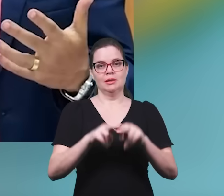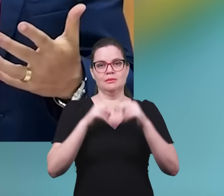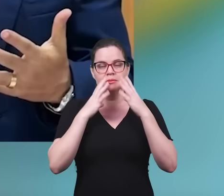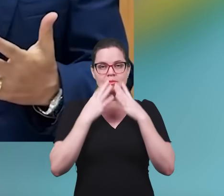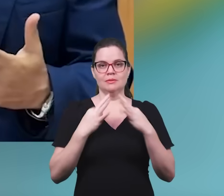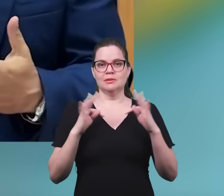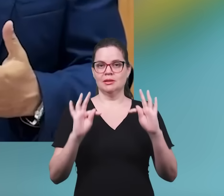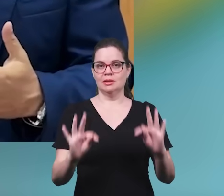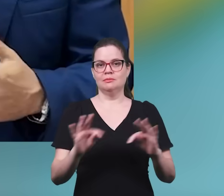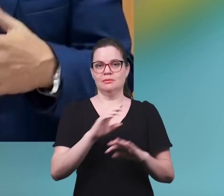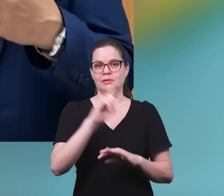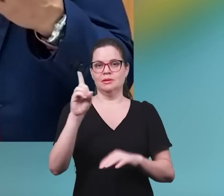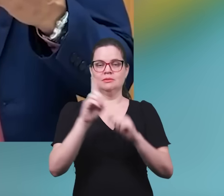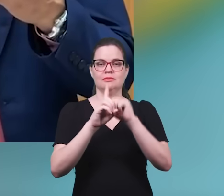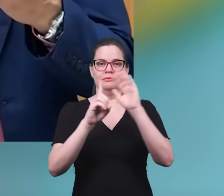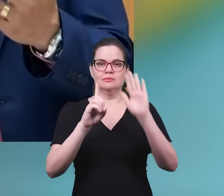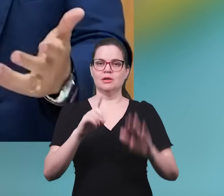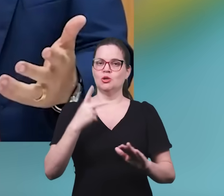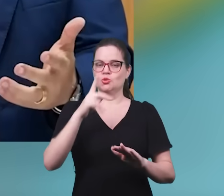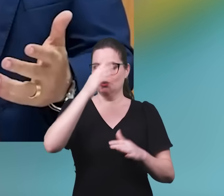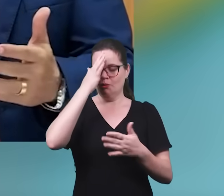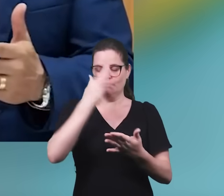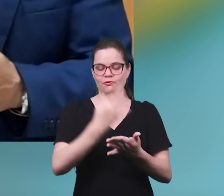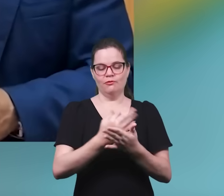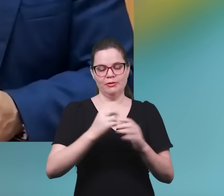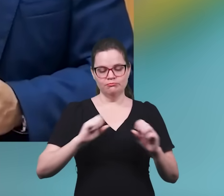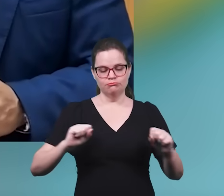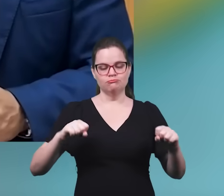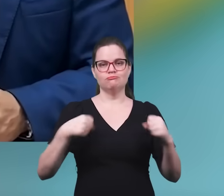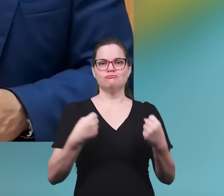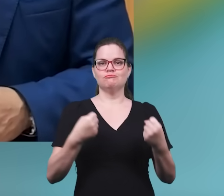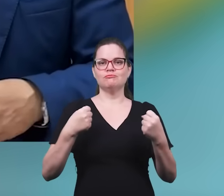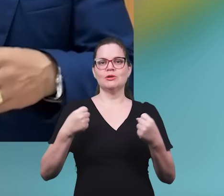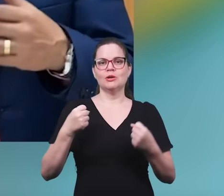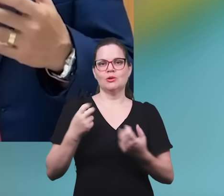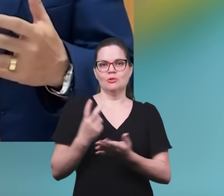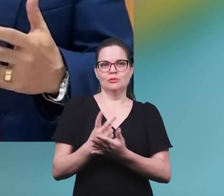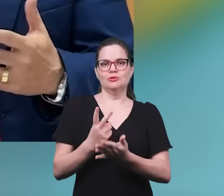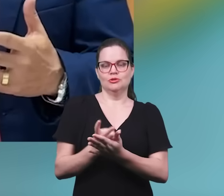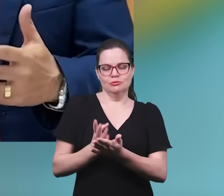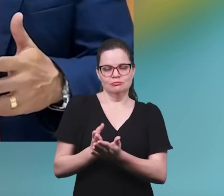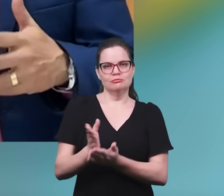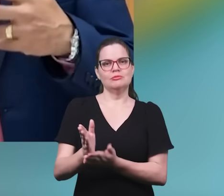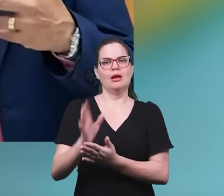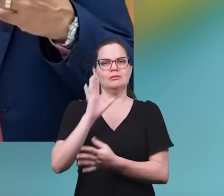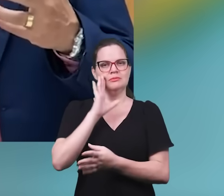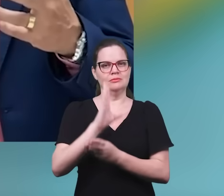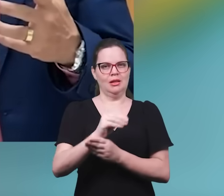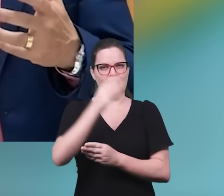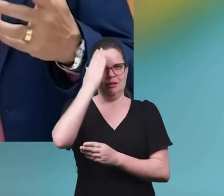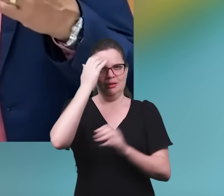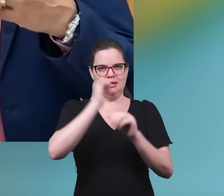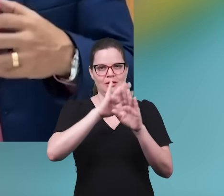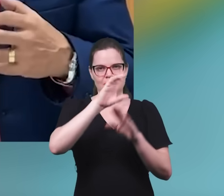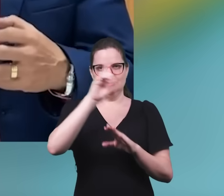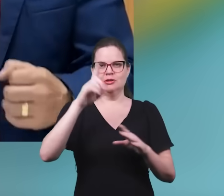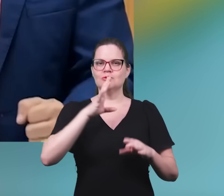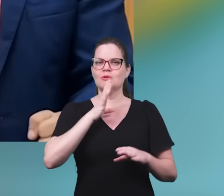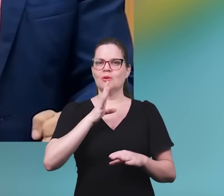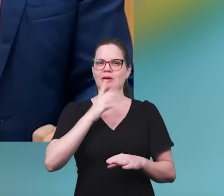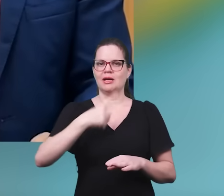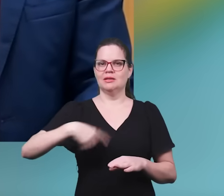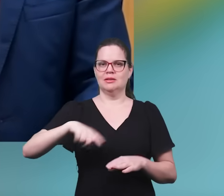deste testemunho Deus possa fortalecer a sua fé e possa confirmar de que Ele conhece as